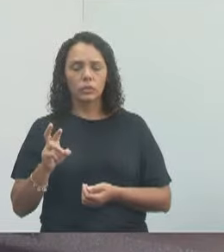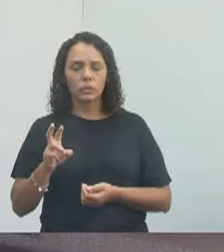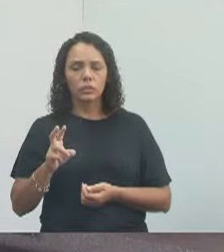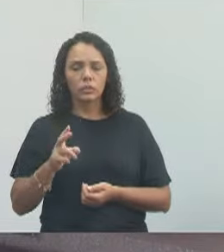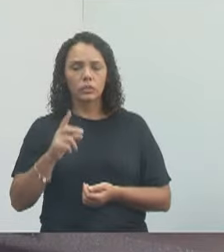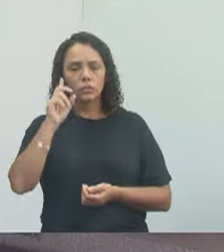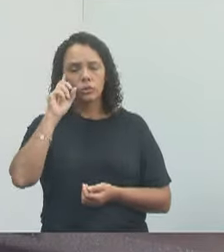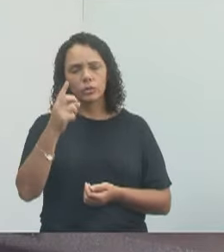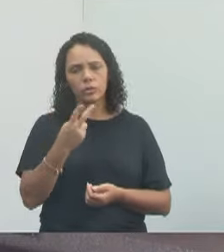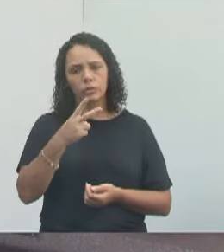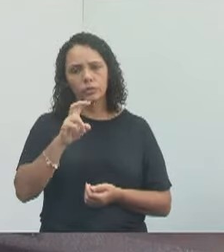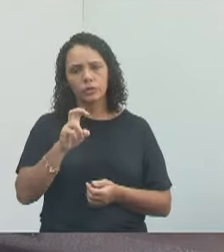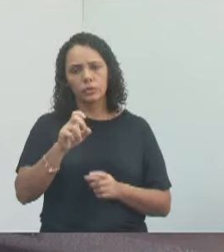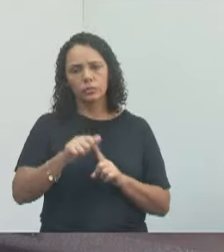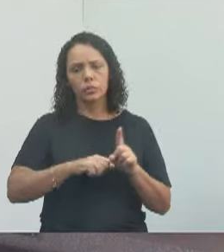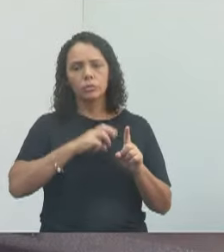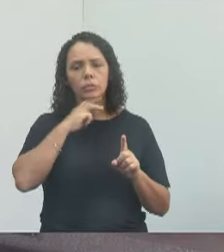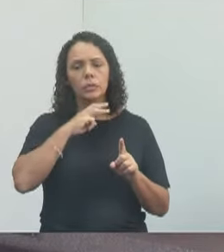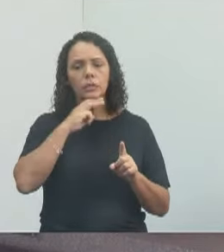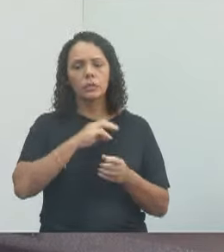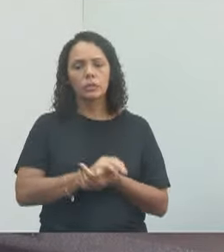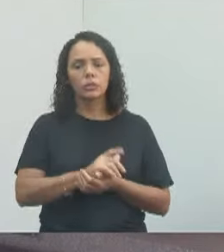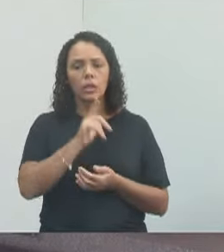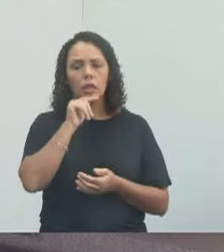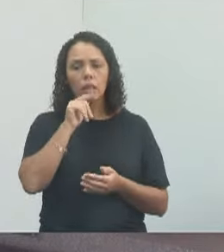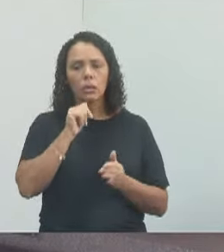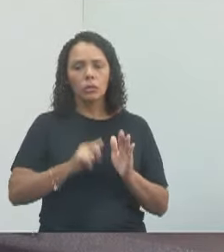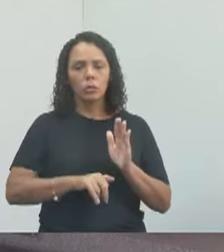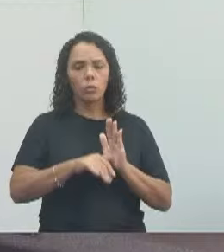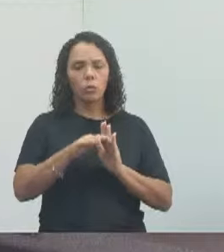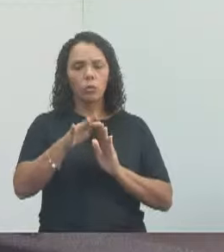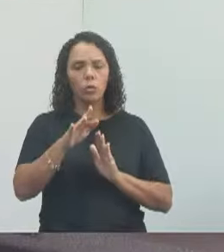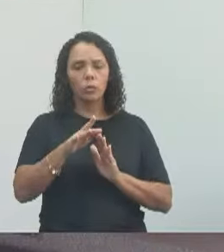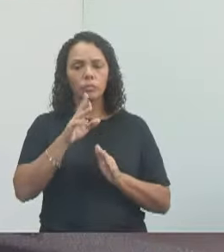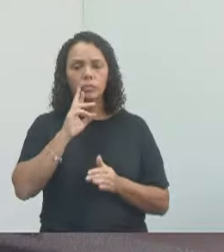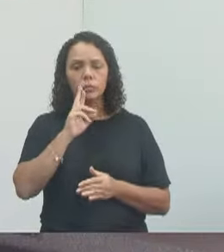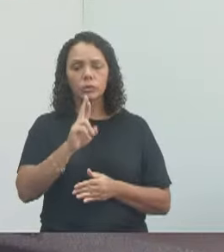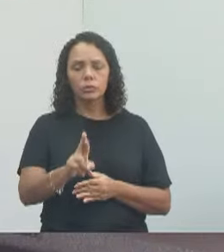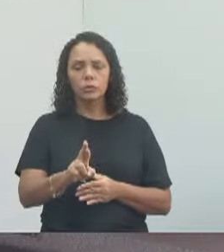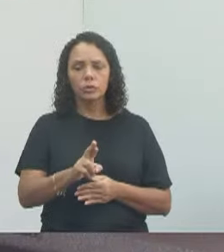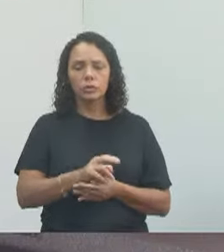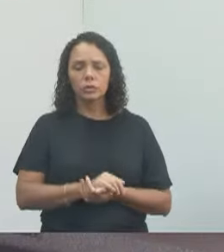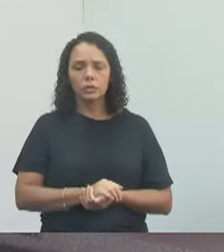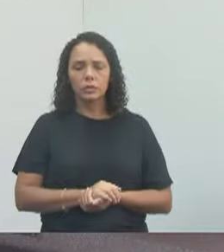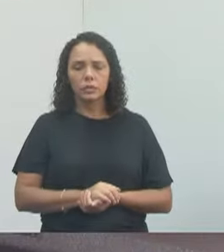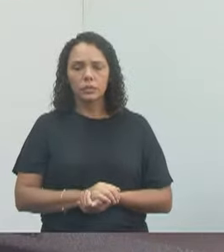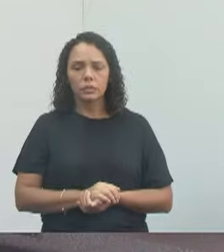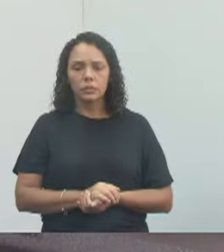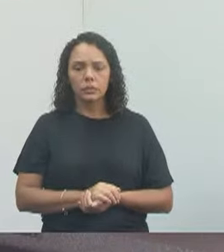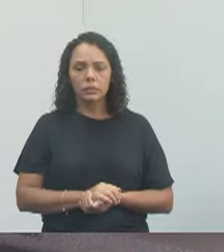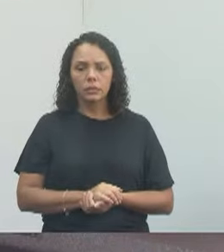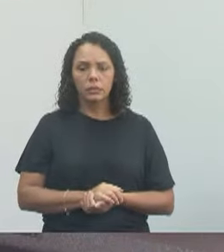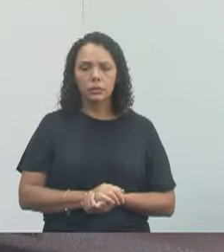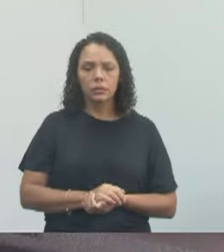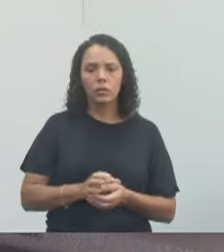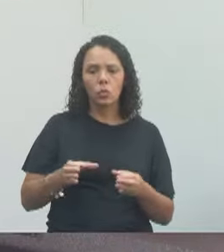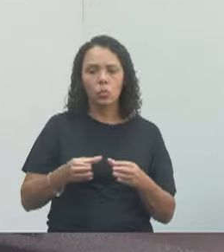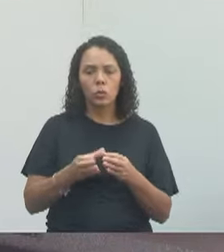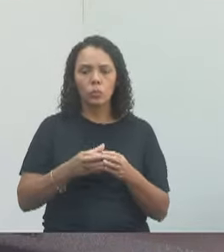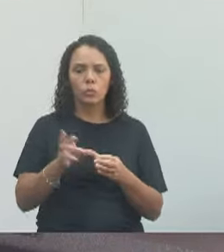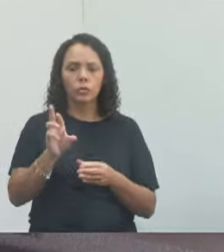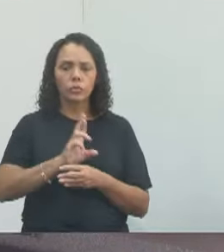25/03 de2022 alargamento emva resposta a supervisão da